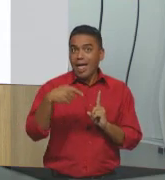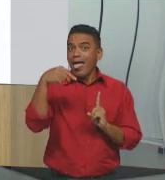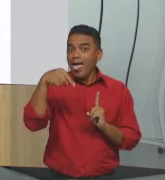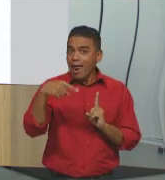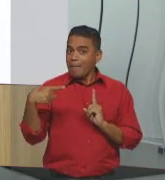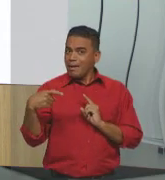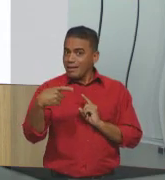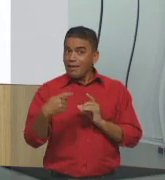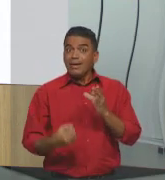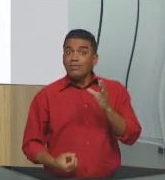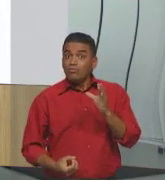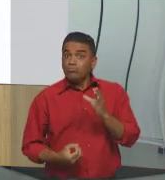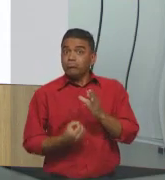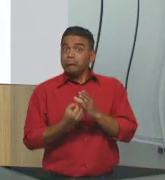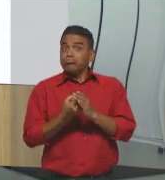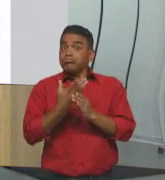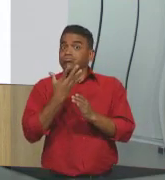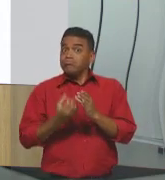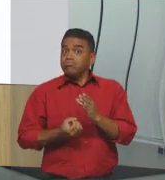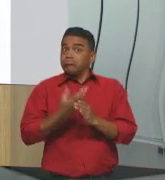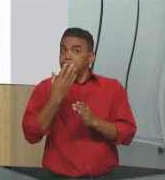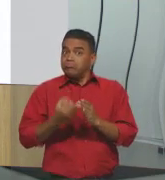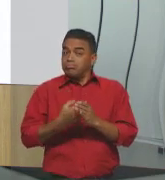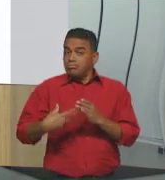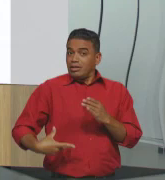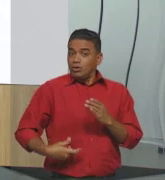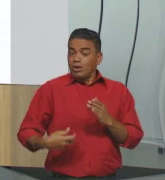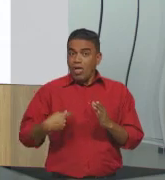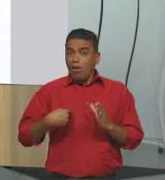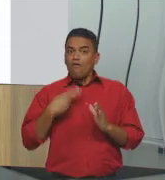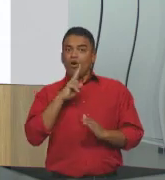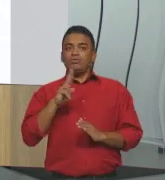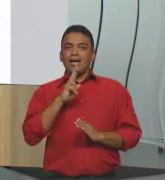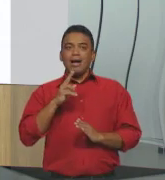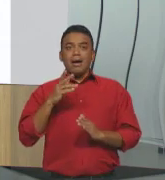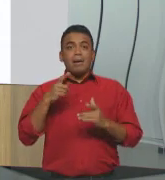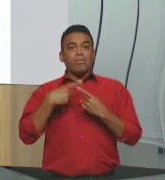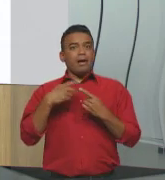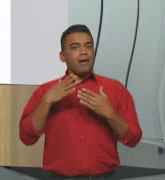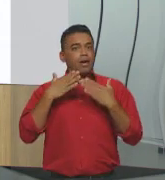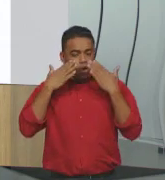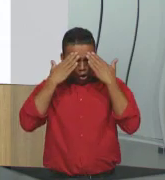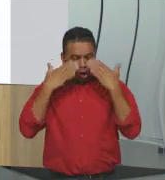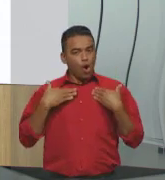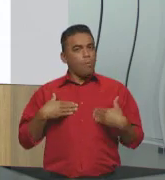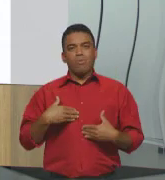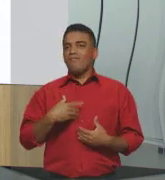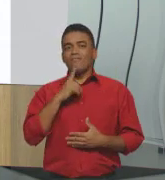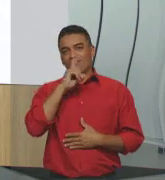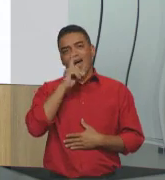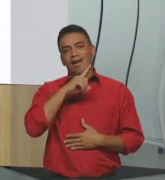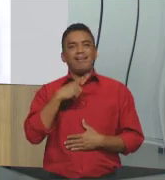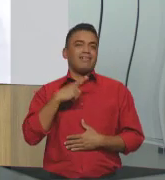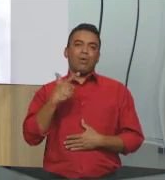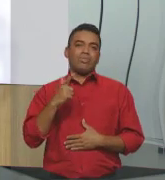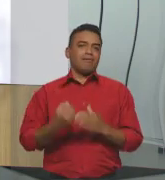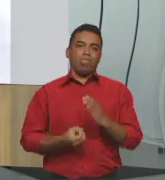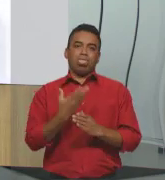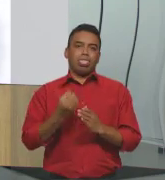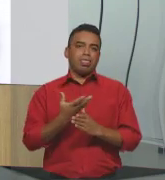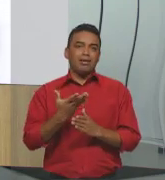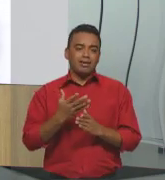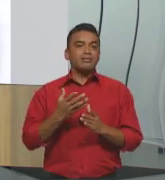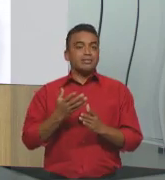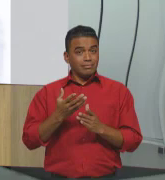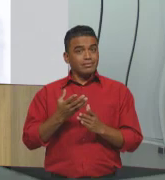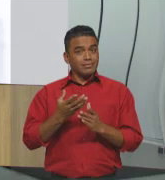produzir insulina para ser utilizada por mim, já que meu corpo não é capaz de produzir. Olha então a biotecnologia como vem nos